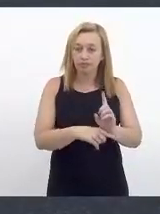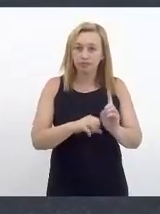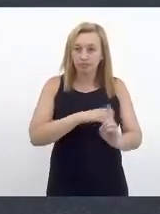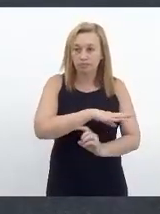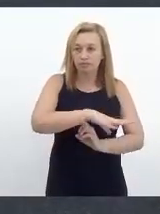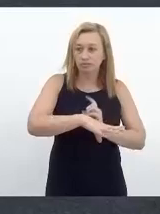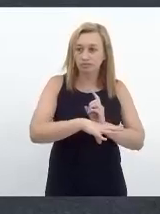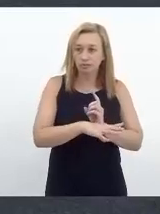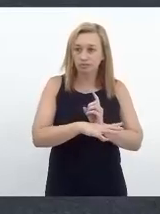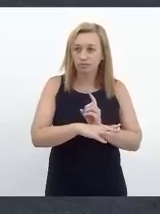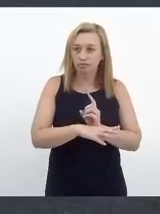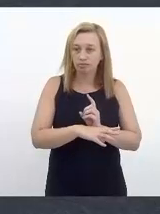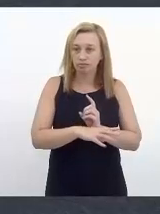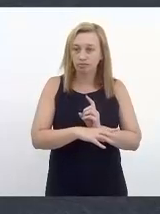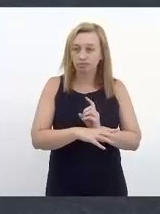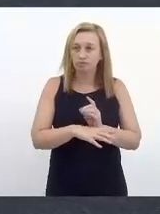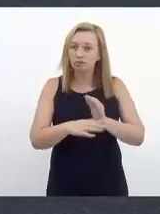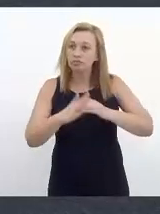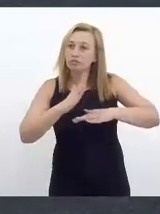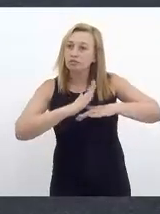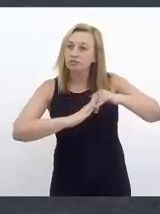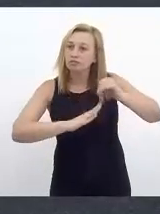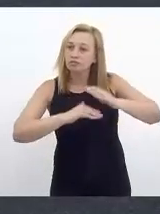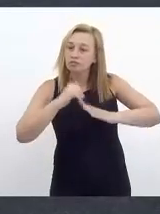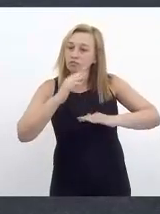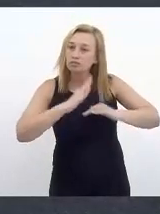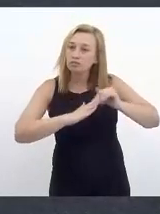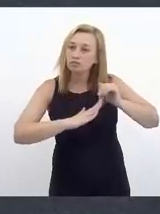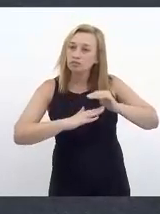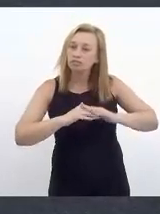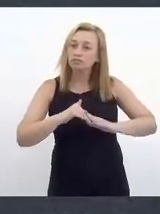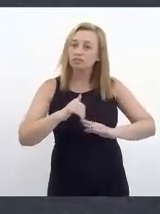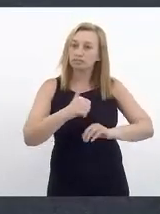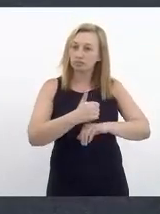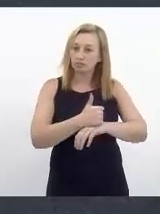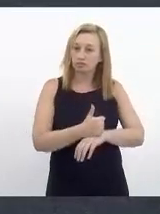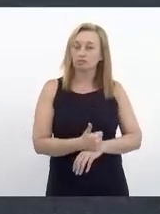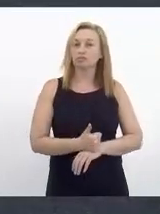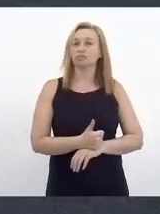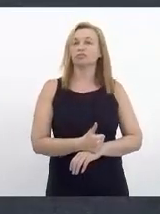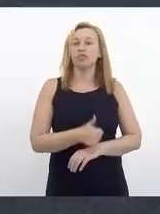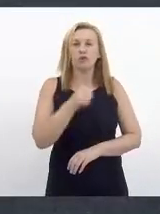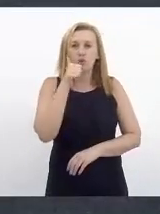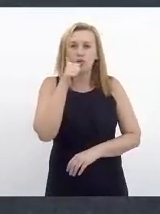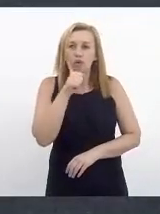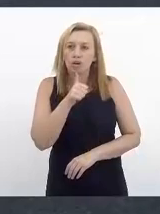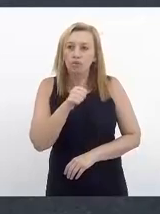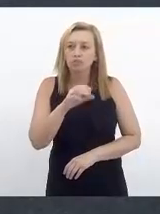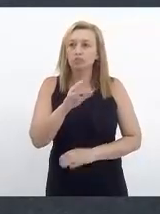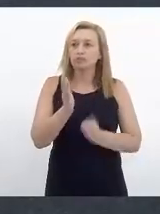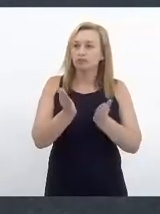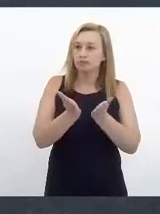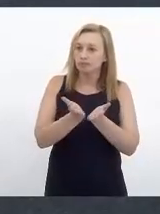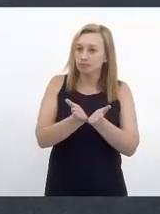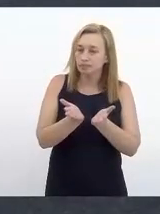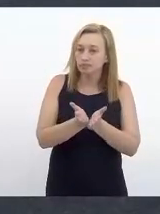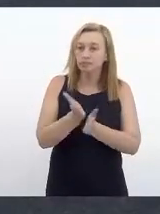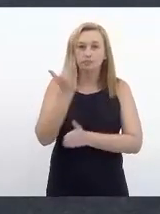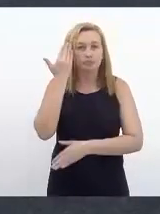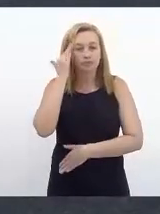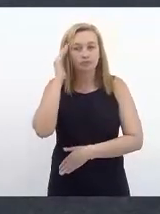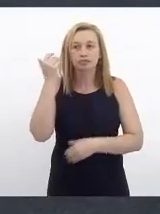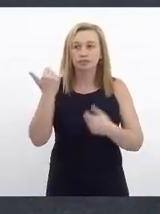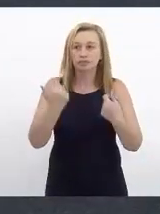Social, sendo profissional da assistência social, sendo uma mulher cristã, entendendo